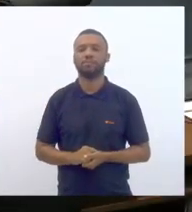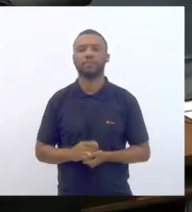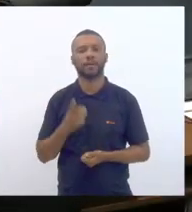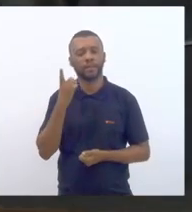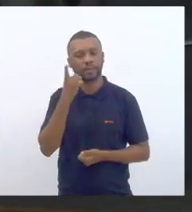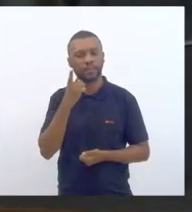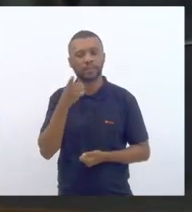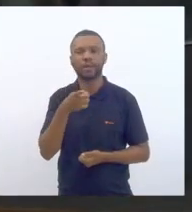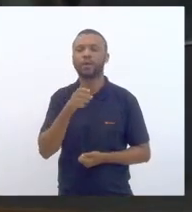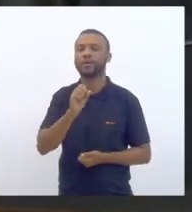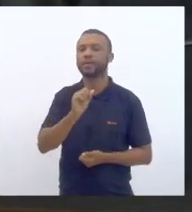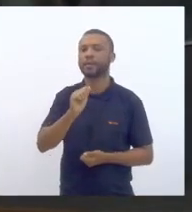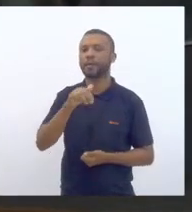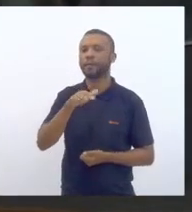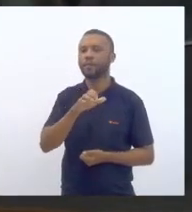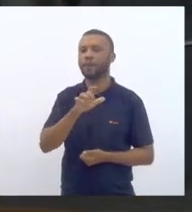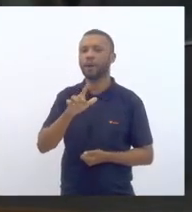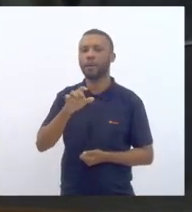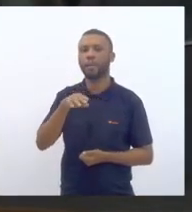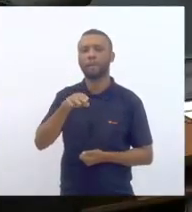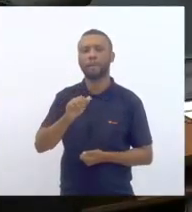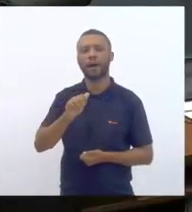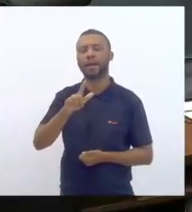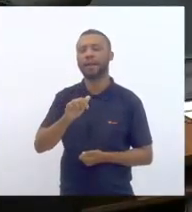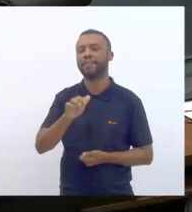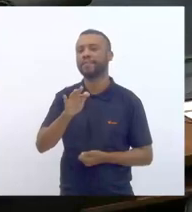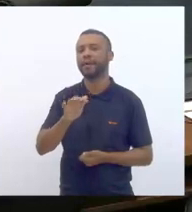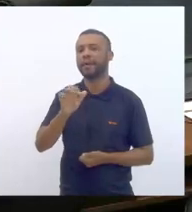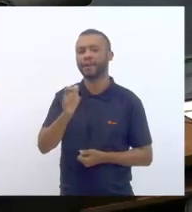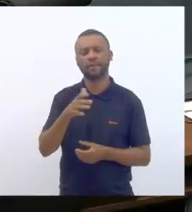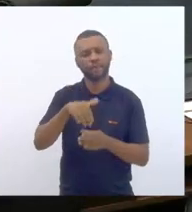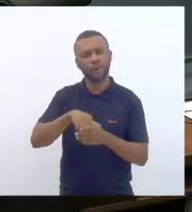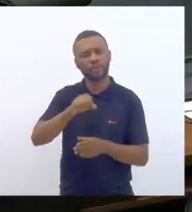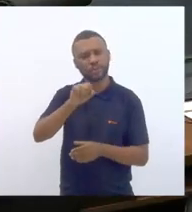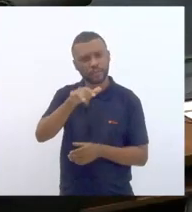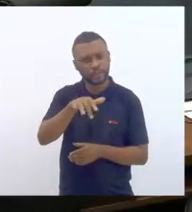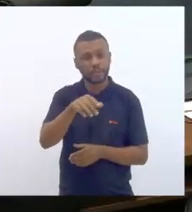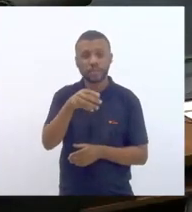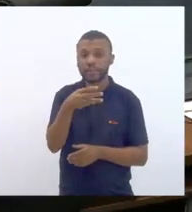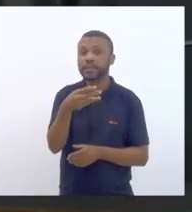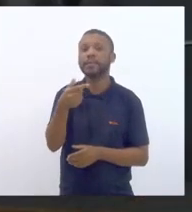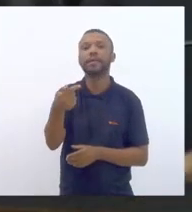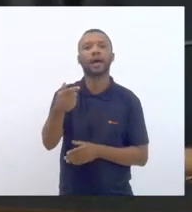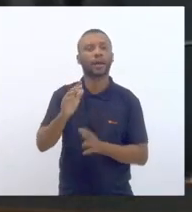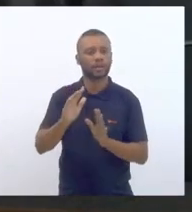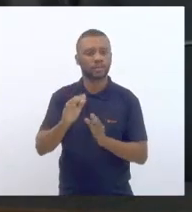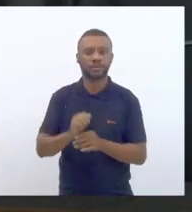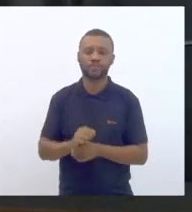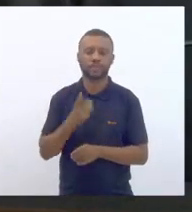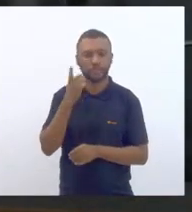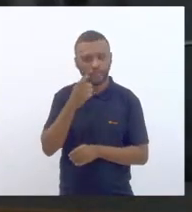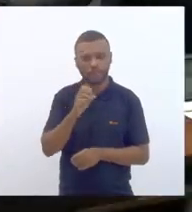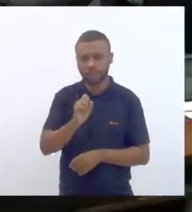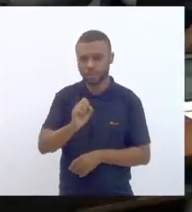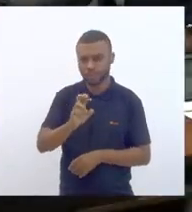Deputado Samuel Malafaia. Voto sim, presidente. Samuel Malafaia, sim, 37. Deputado Sérgio Lobach.